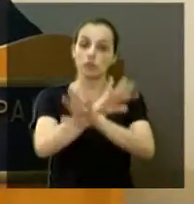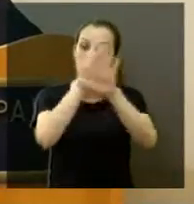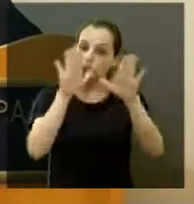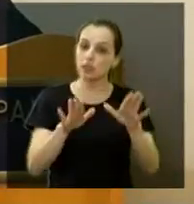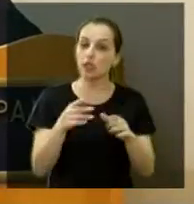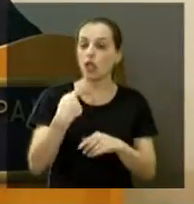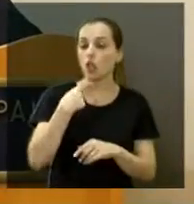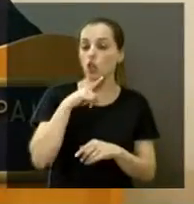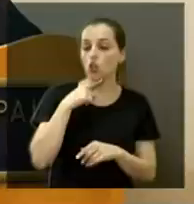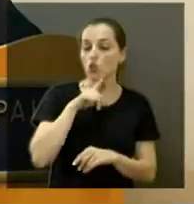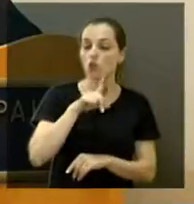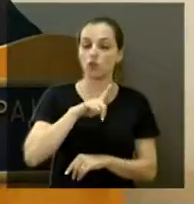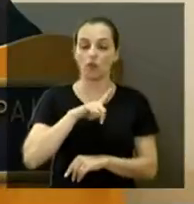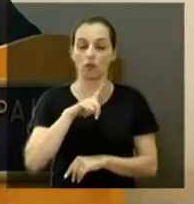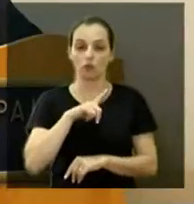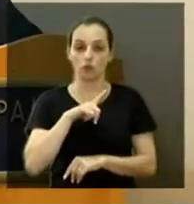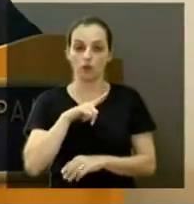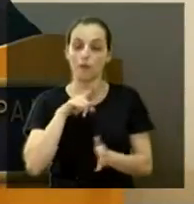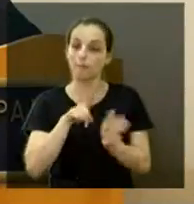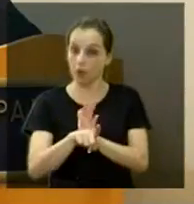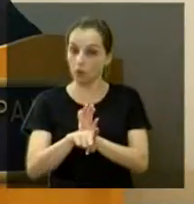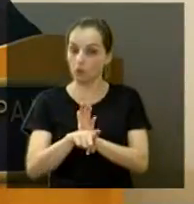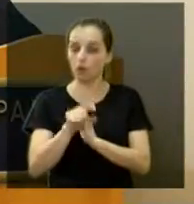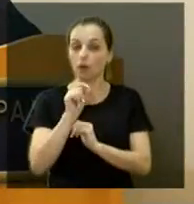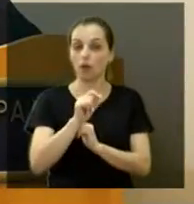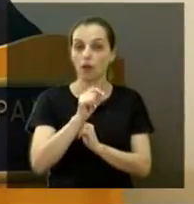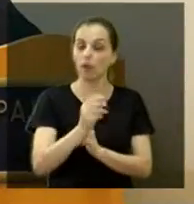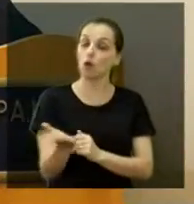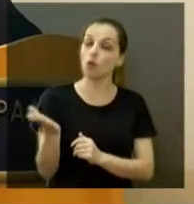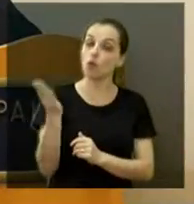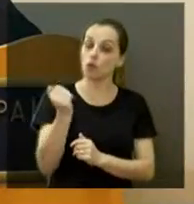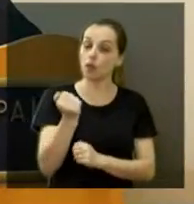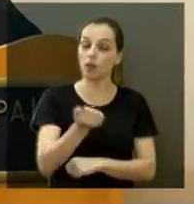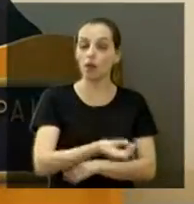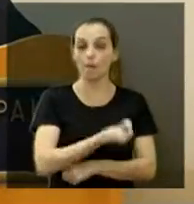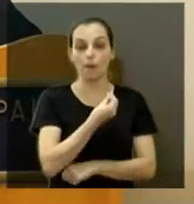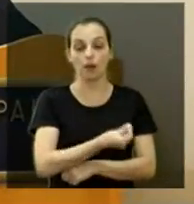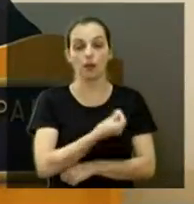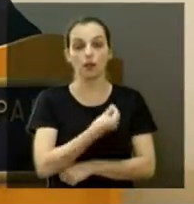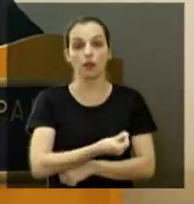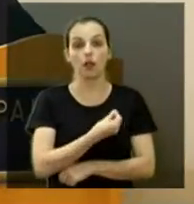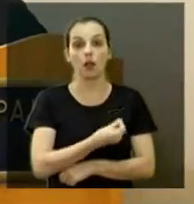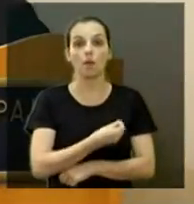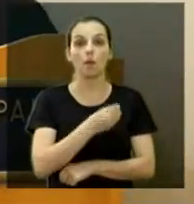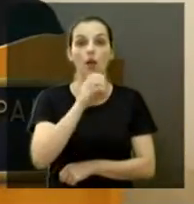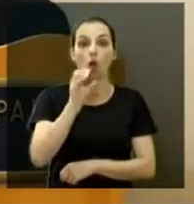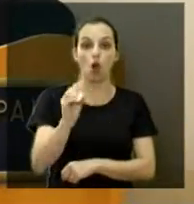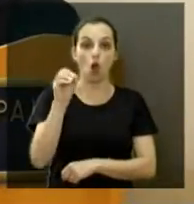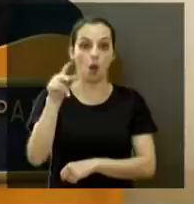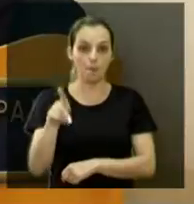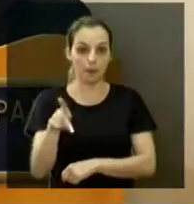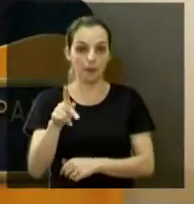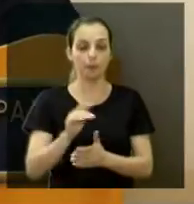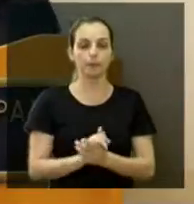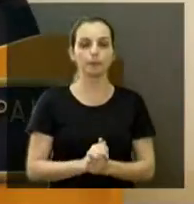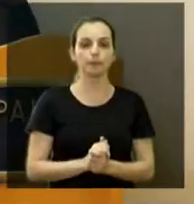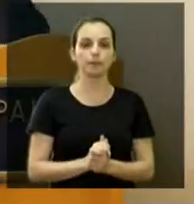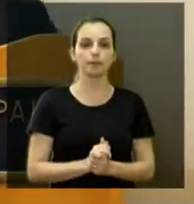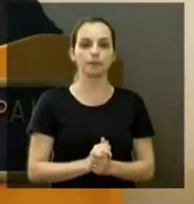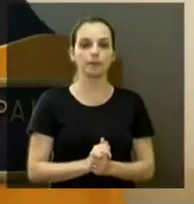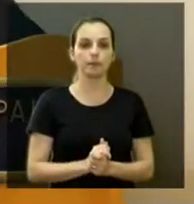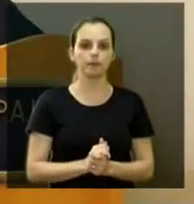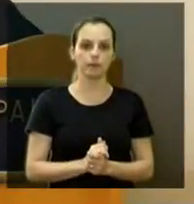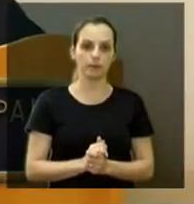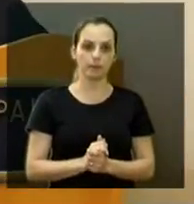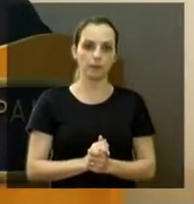qualquer dúvida. E venha com a gente participar da participação popular. Eu sempre